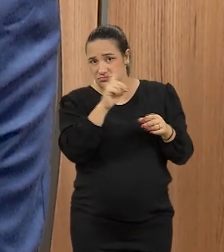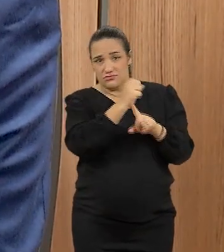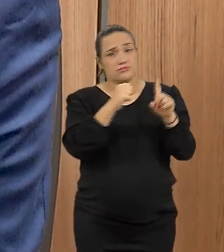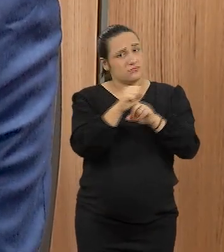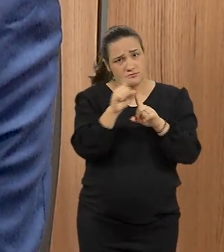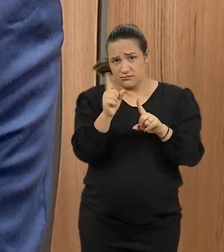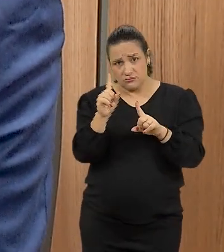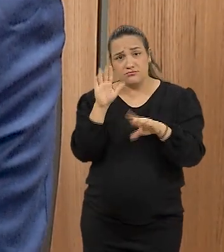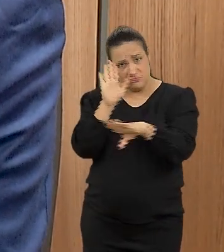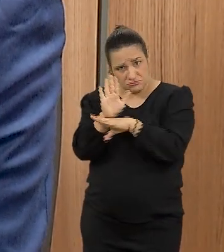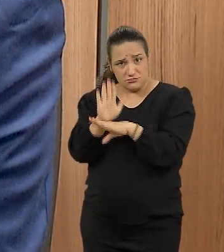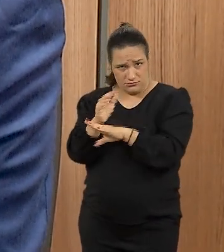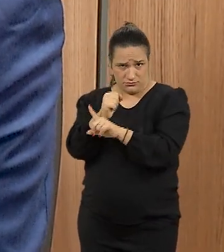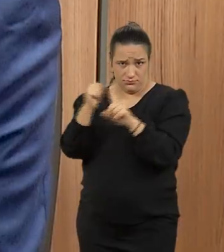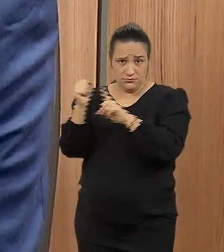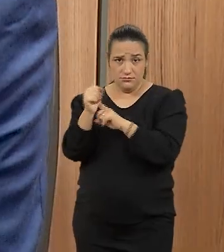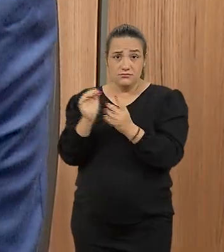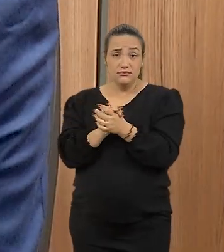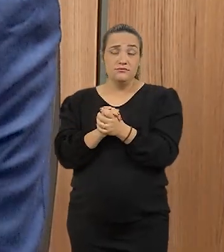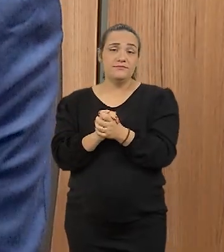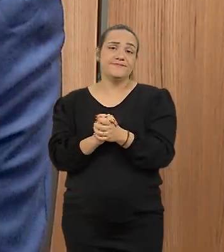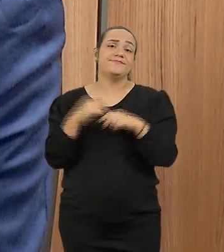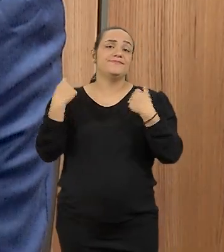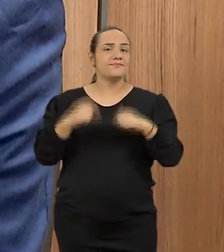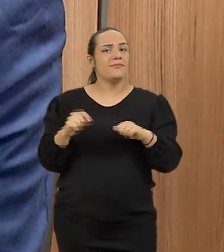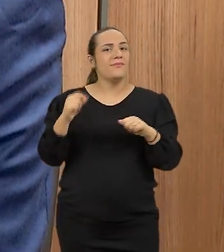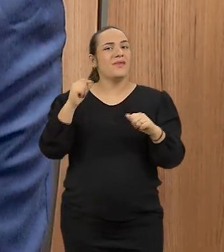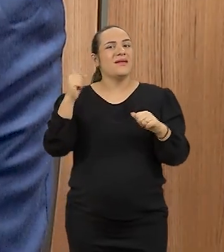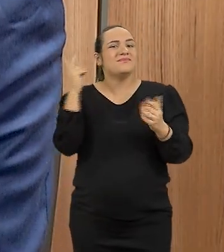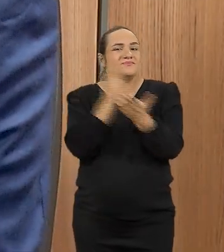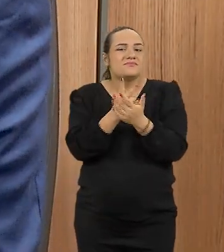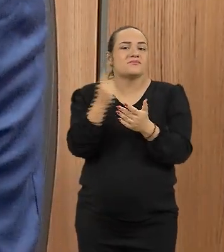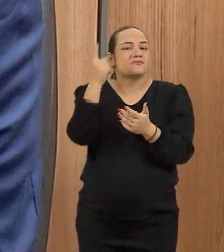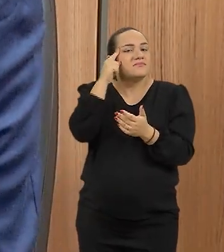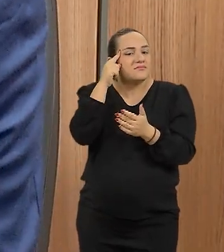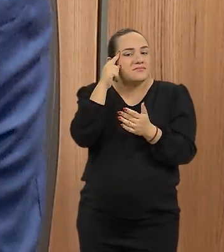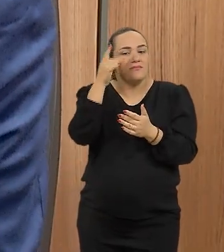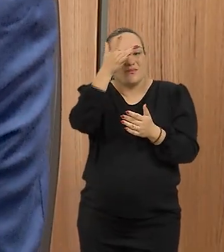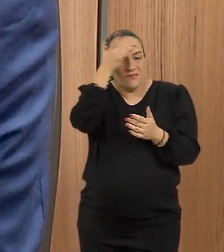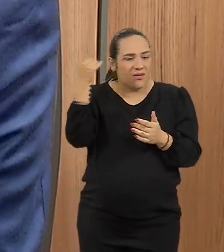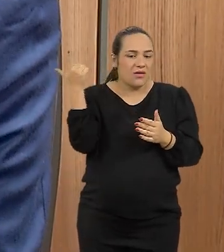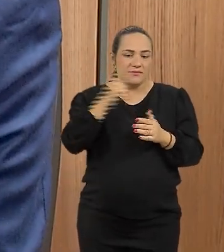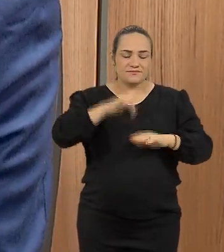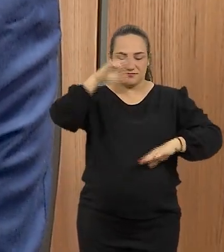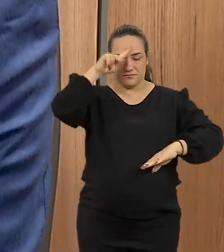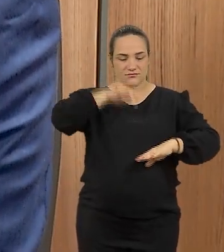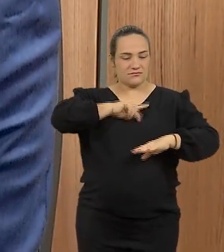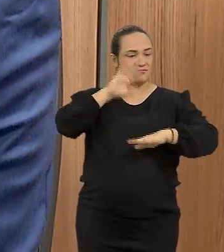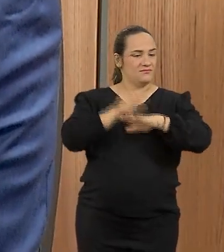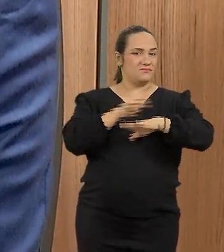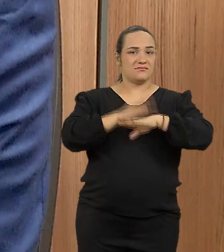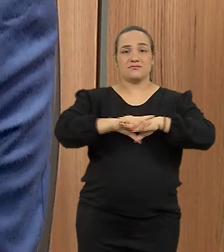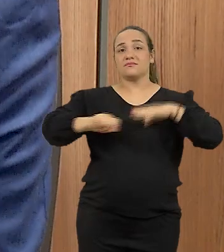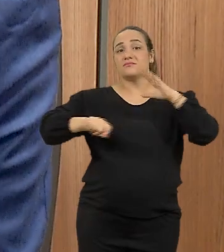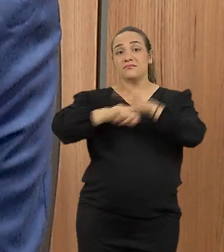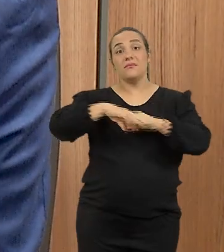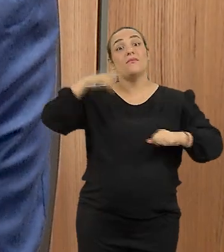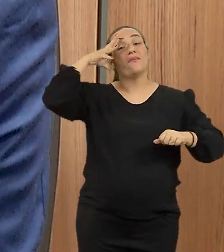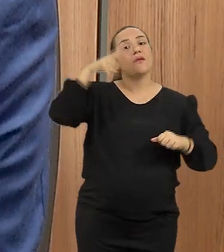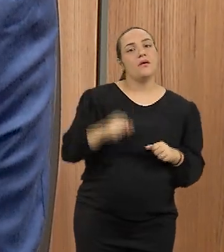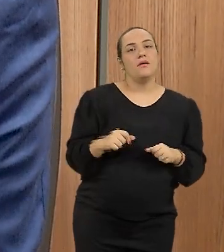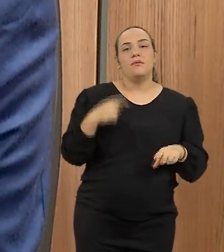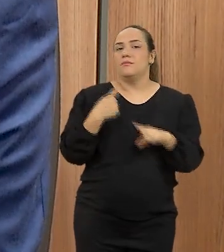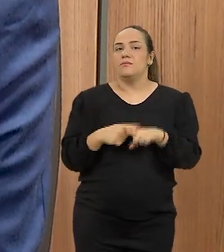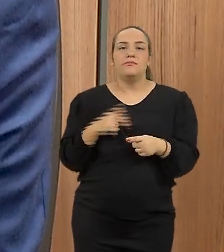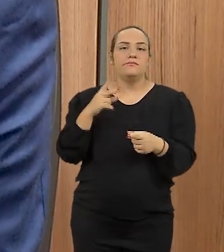para a sociedade. Nós temos que conduzir o pensamento para criar autonomia das pessoas. As pessoas acreditam muito no